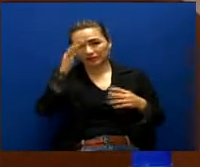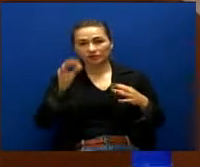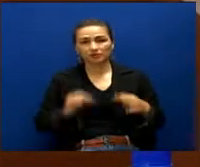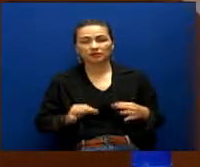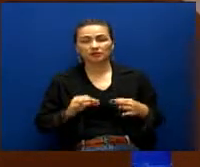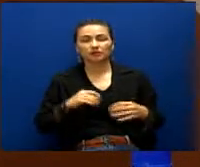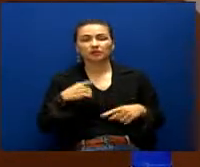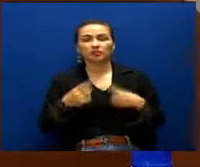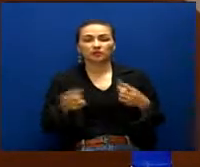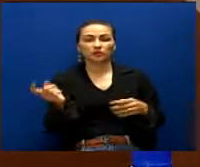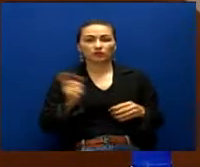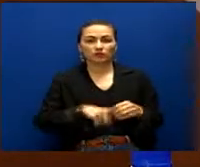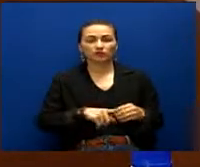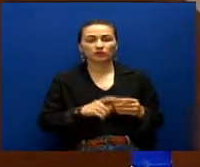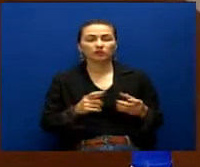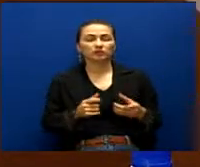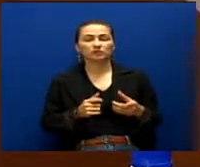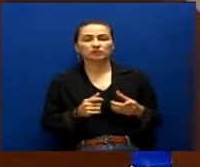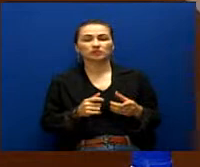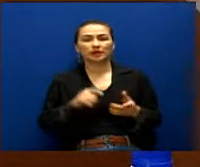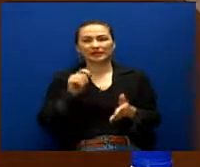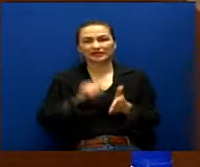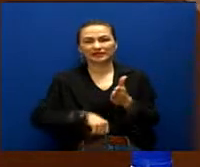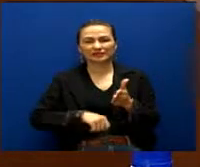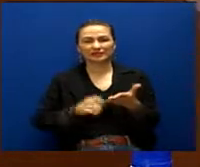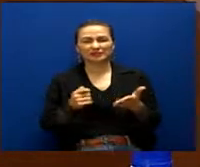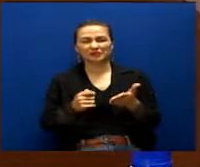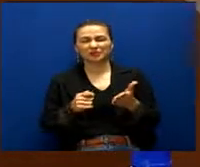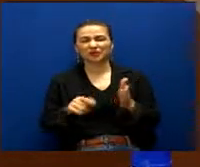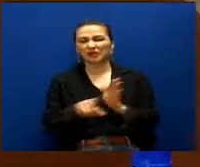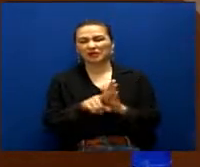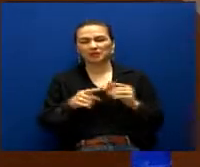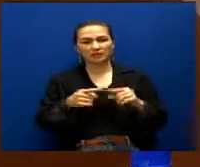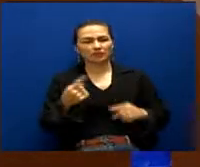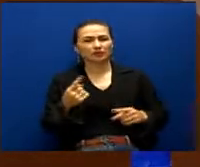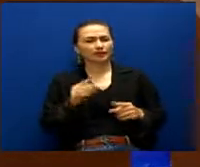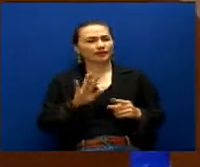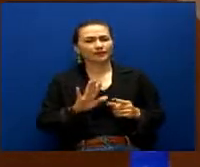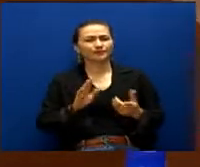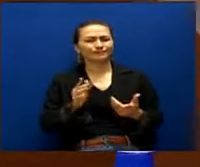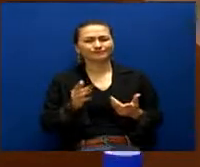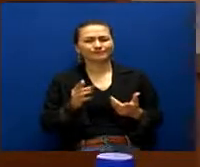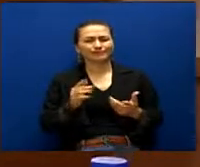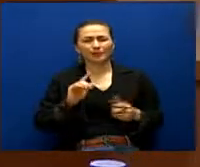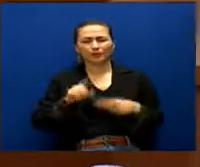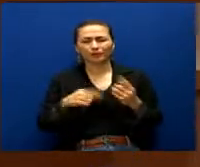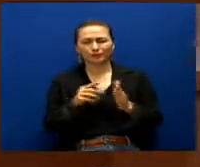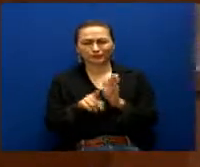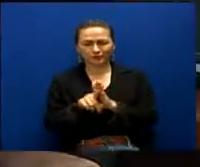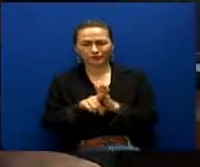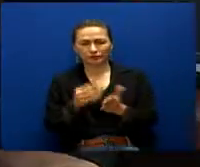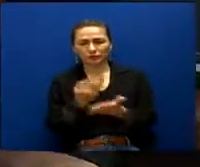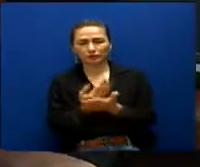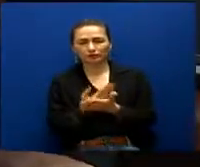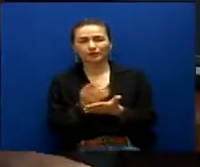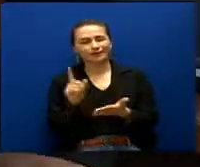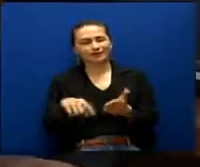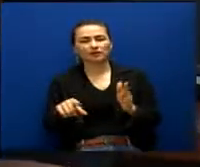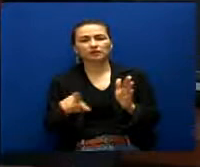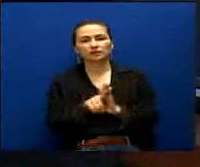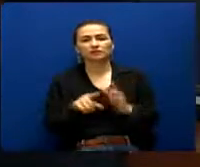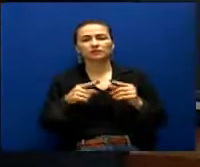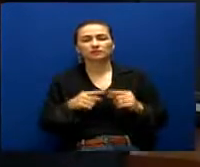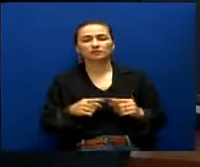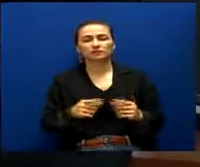vai votar depois aqui, derrubada do parecer. Certo, é sobre escola, eu acho que escola é sagrado, né? A gente Martinez, tem que aumentar cada vez mais. Tem a 3 e 6,